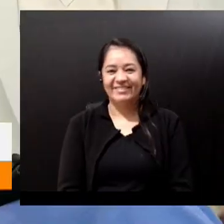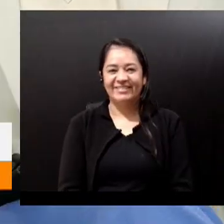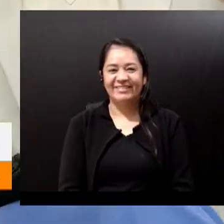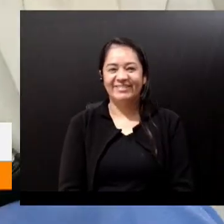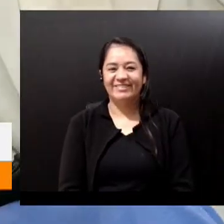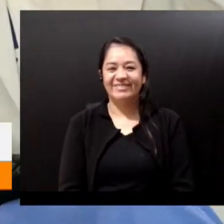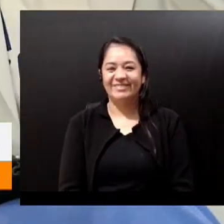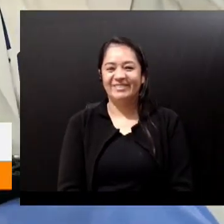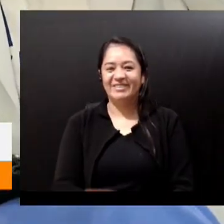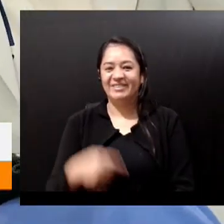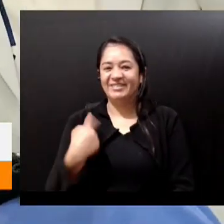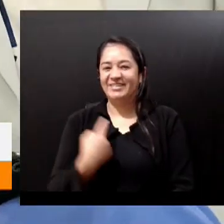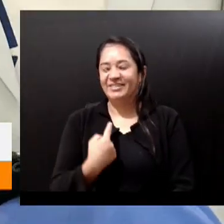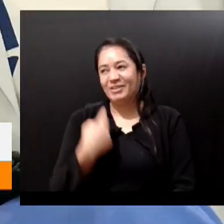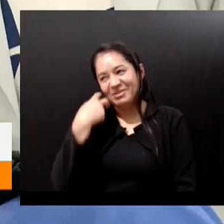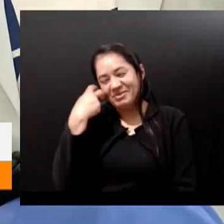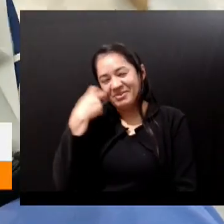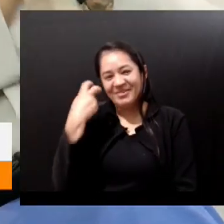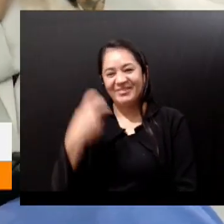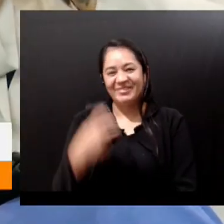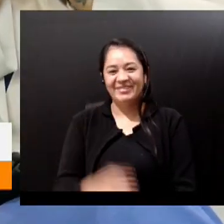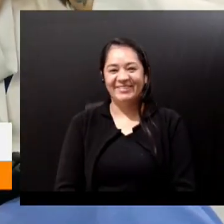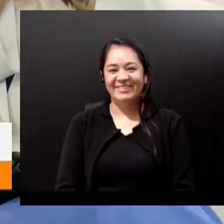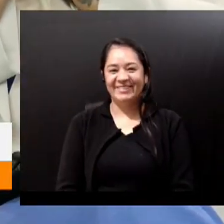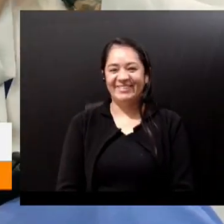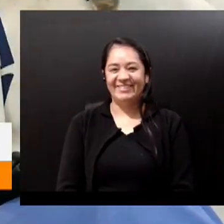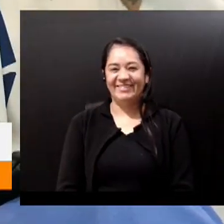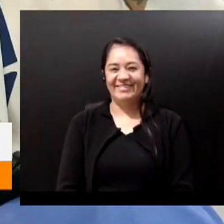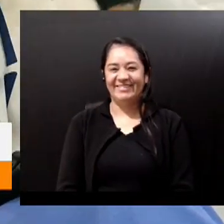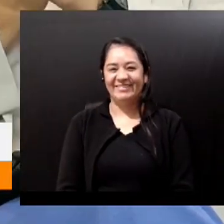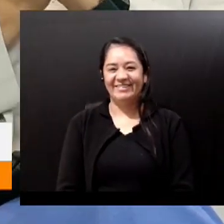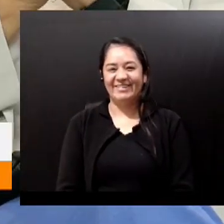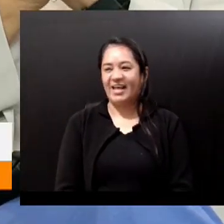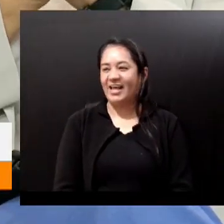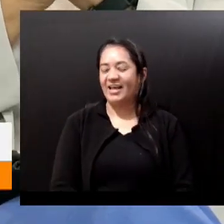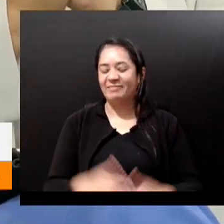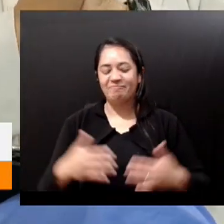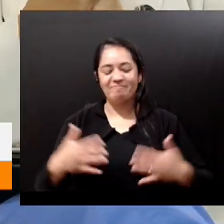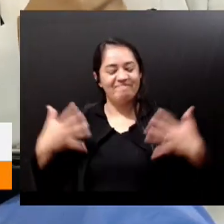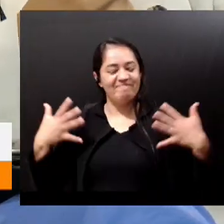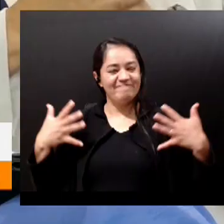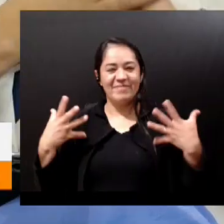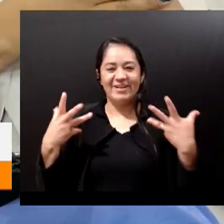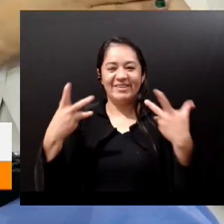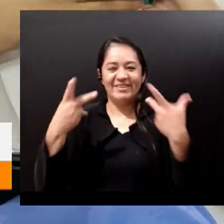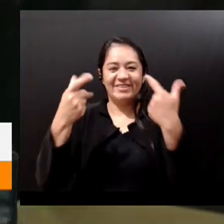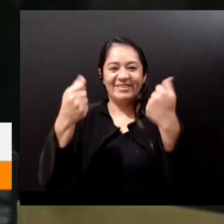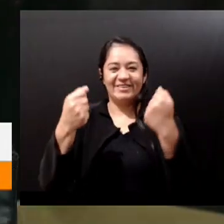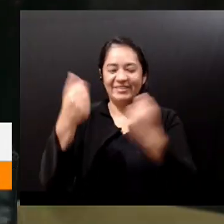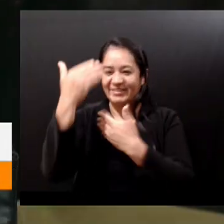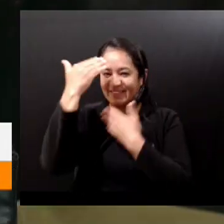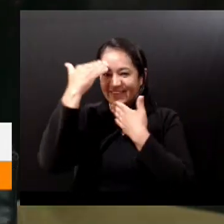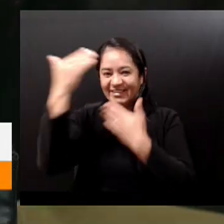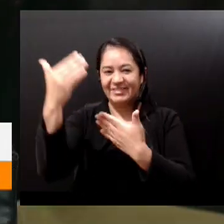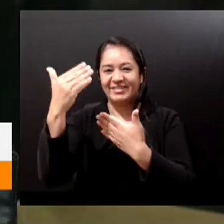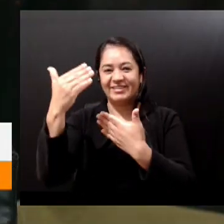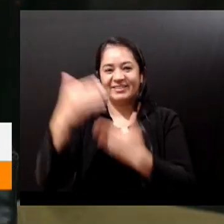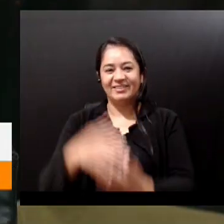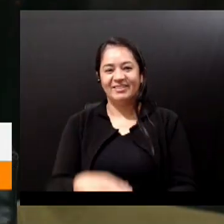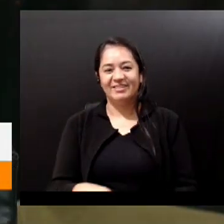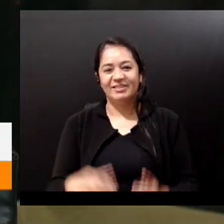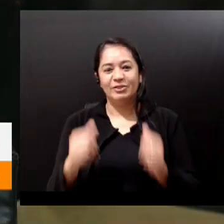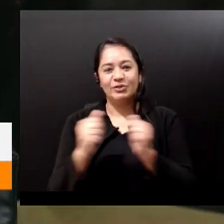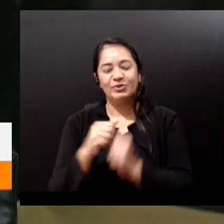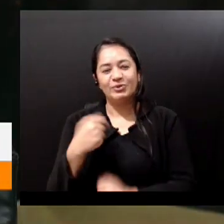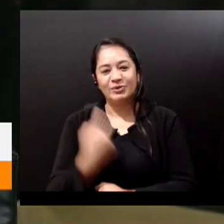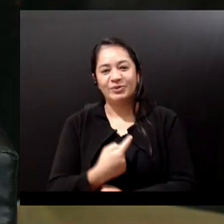na verdade. Elegantérrima, elegantérrima. Gente, gratidão, tá? Por estar agradeço. conosco aqui nessa manhã. Gratidão você de